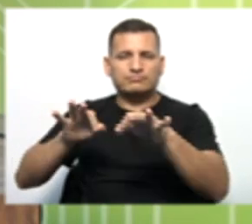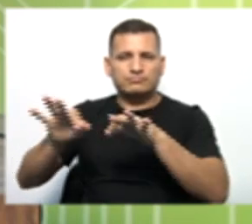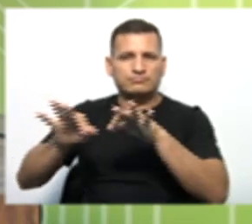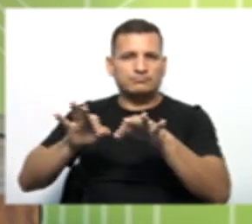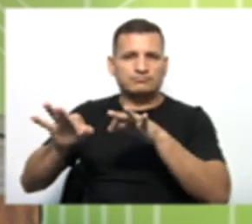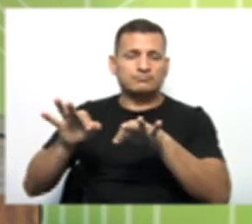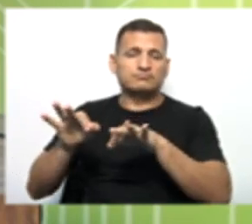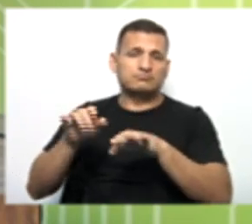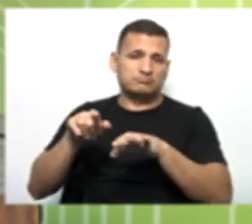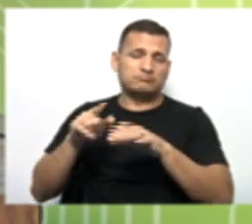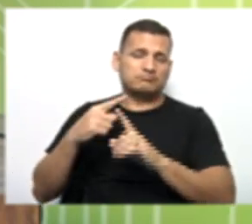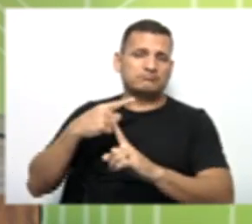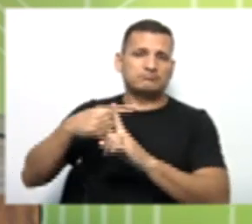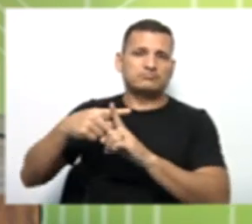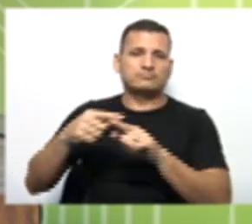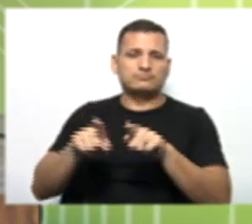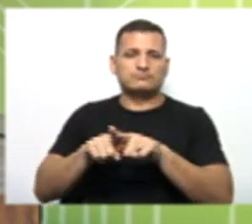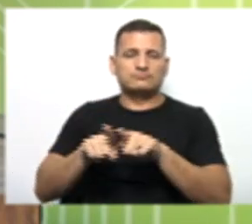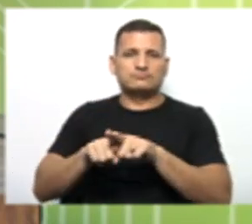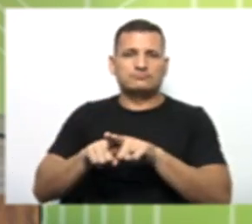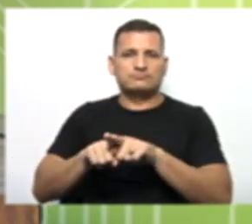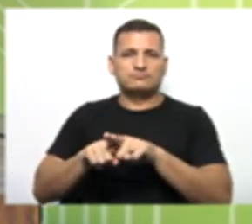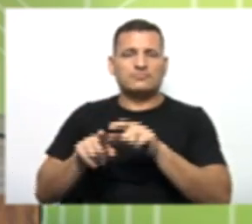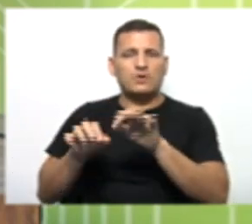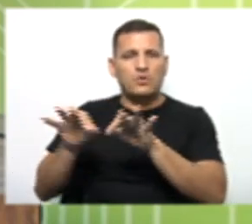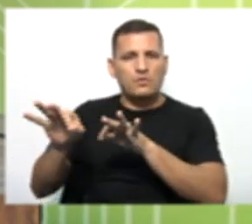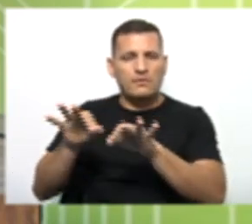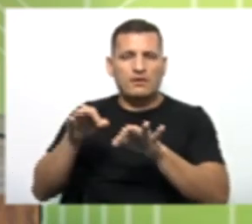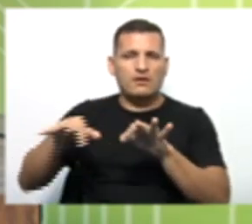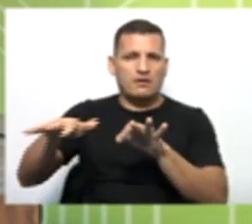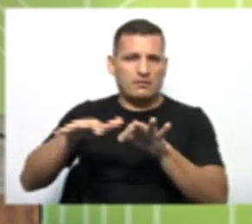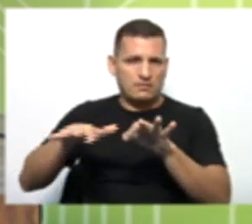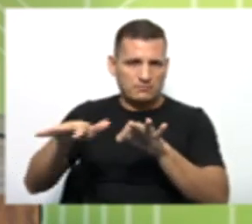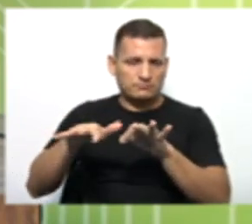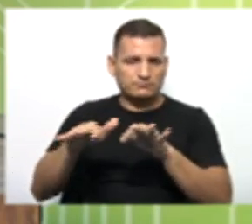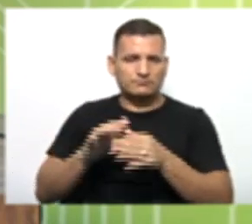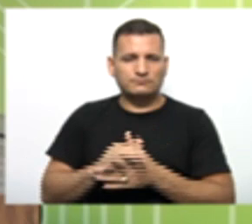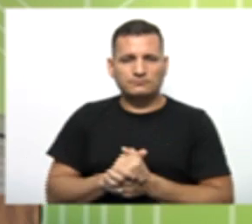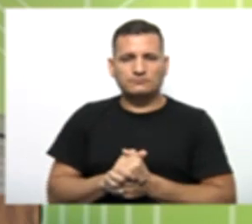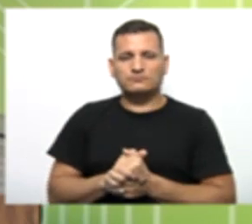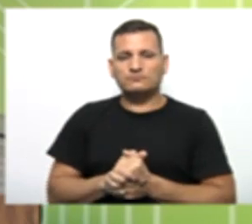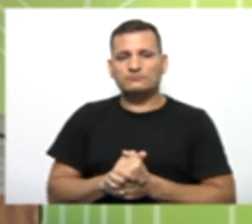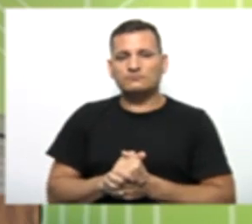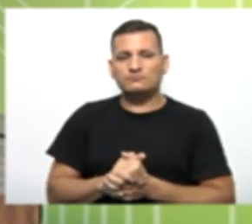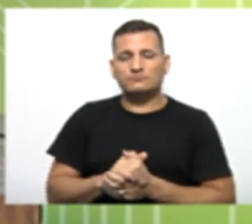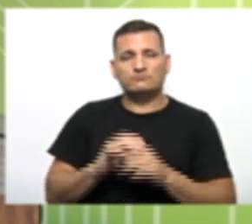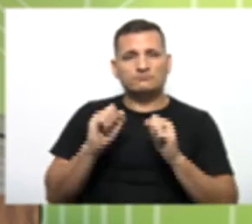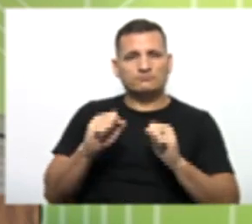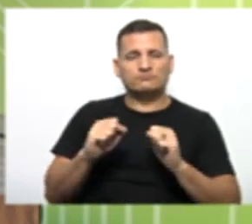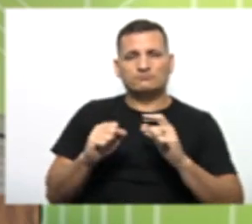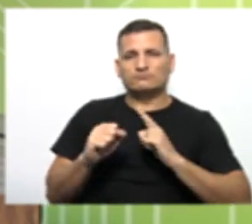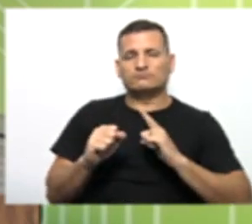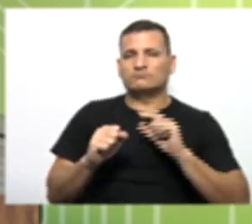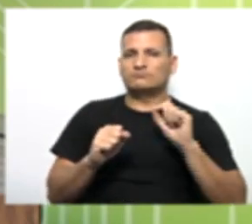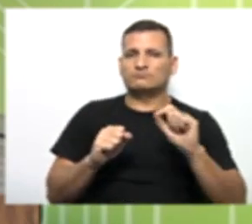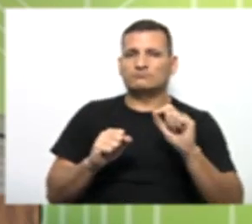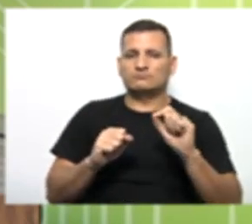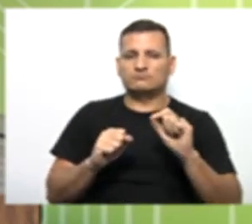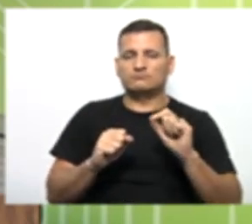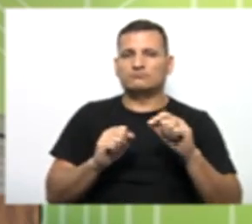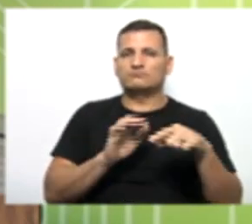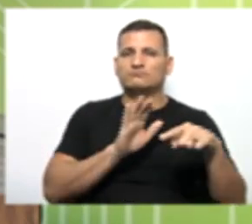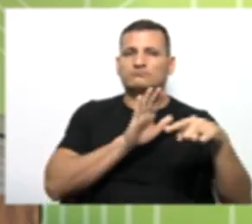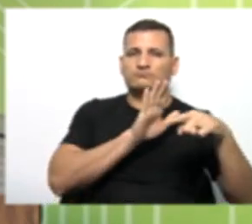ambiental positivo, recuperação de áreas degradadas. Então, nós podemos ter impactos ambientais